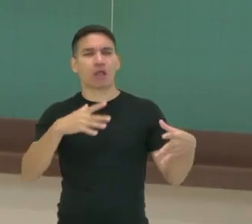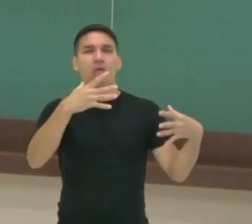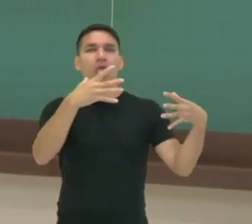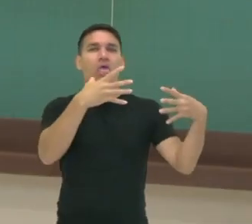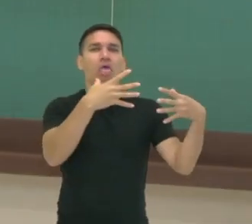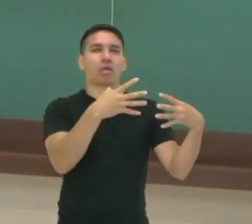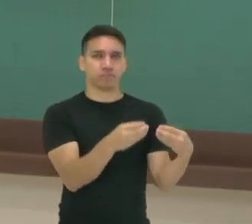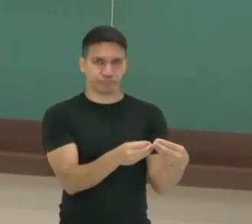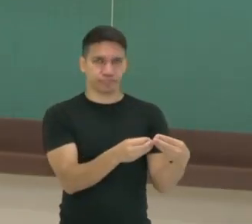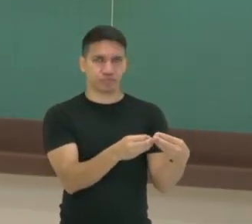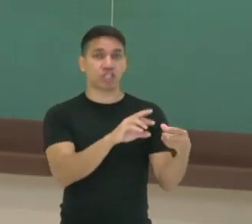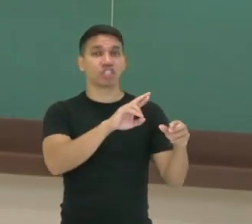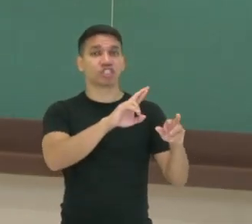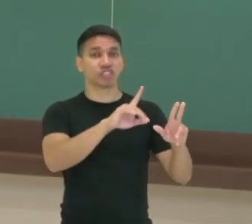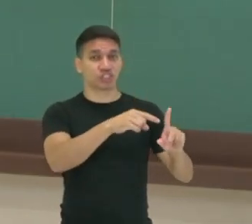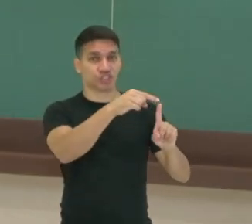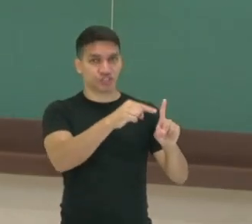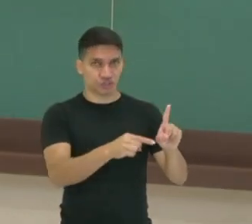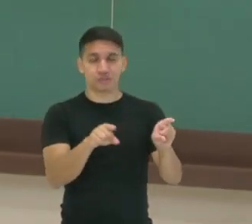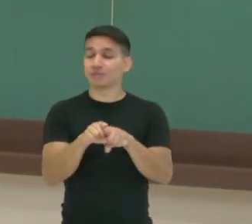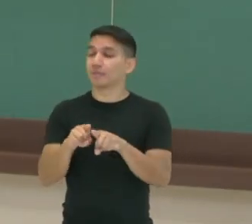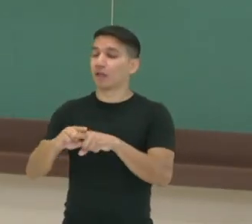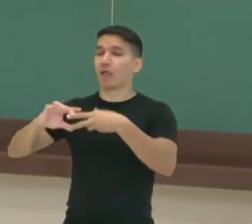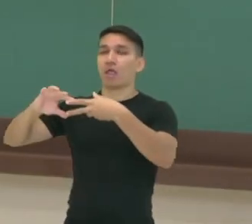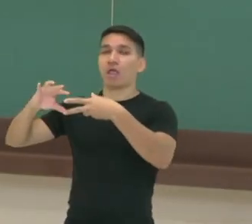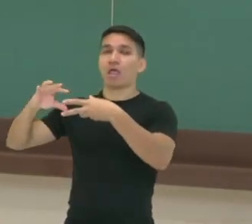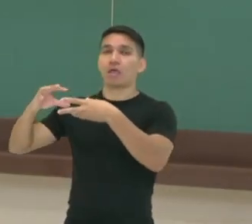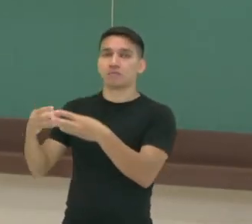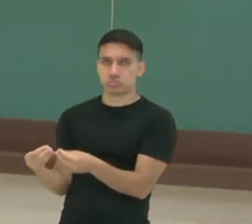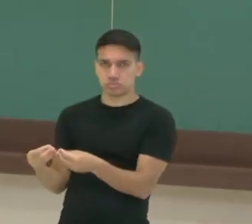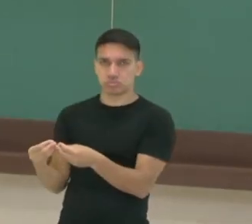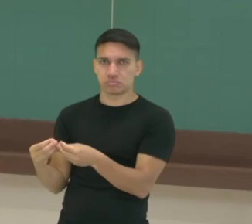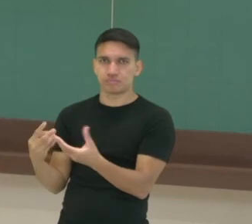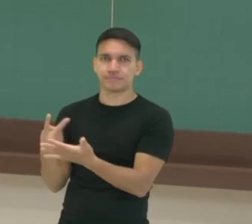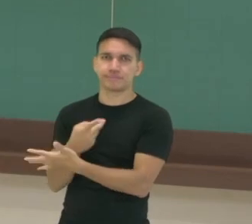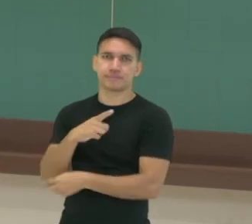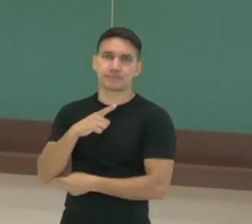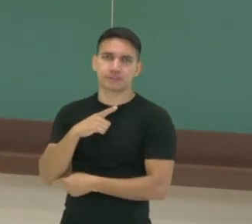e os tipos e a distrofia muscular.